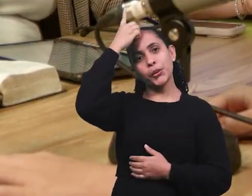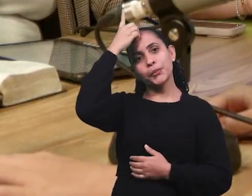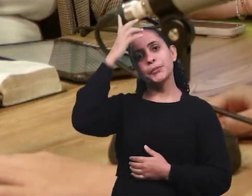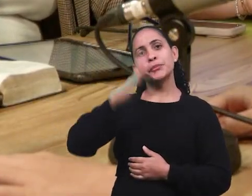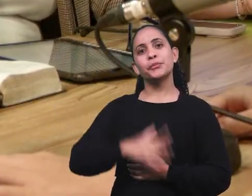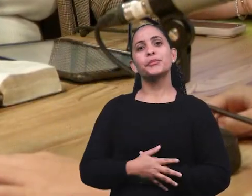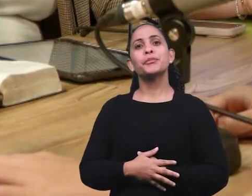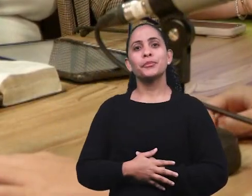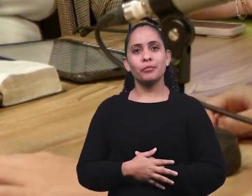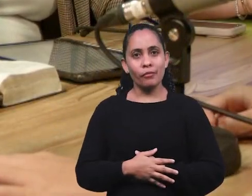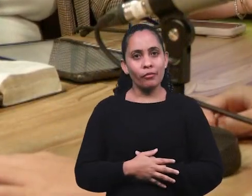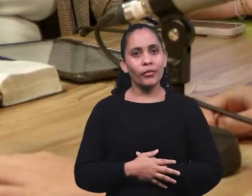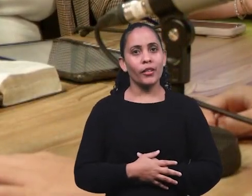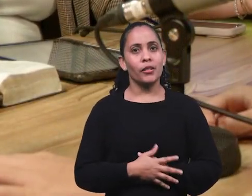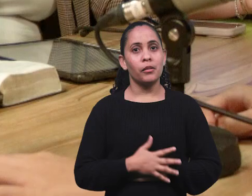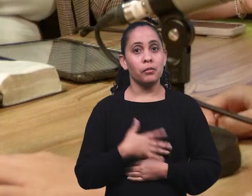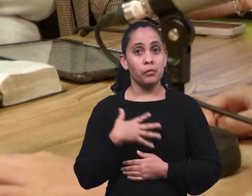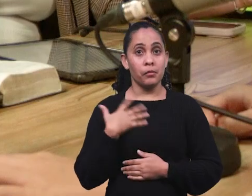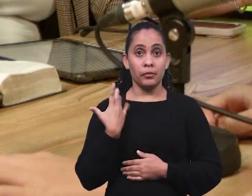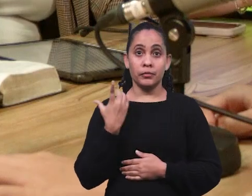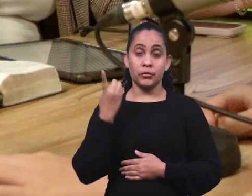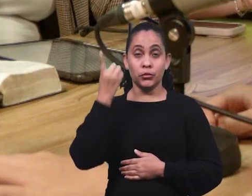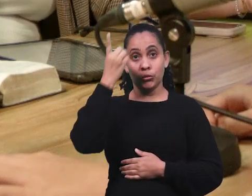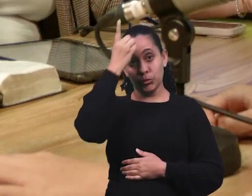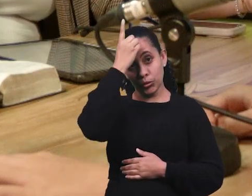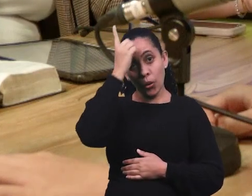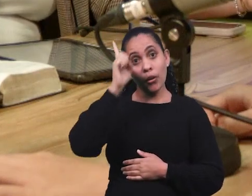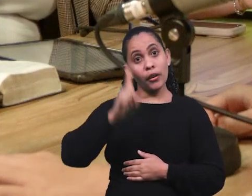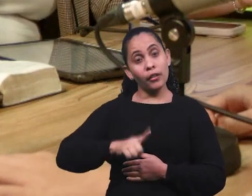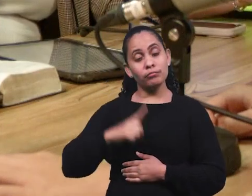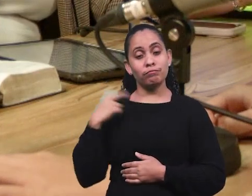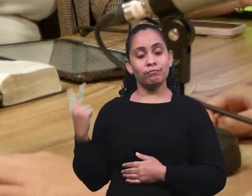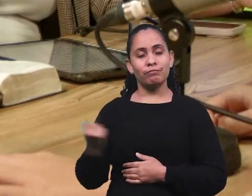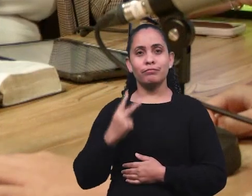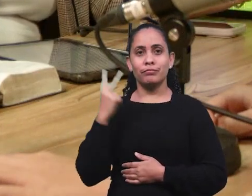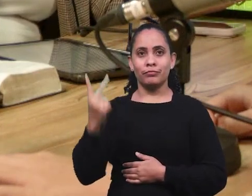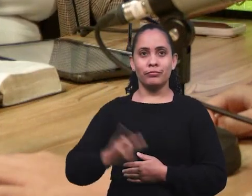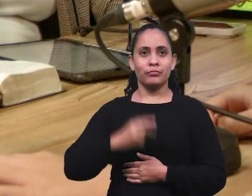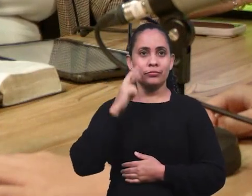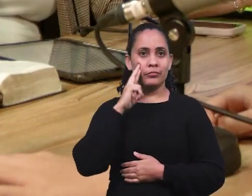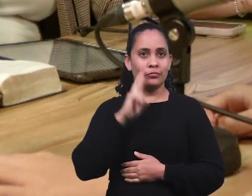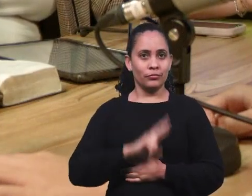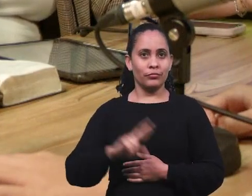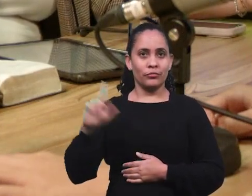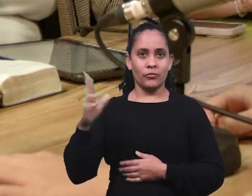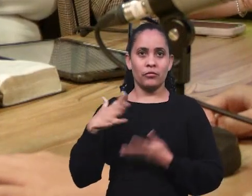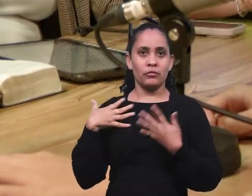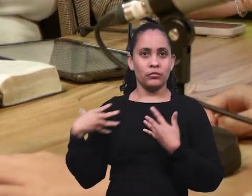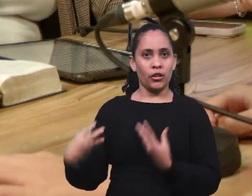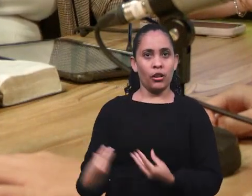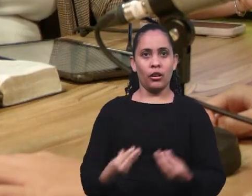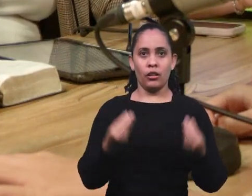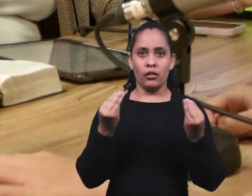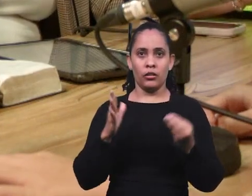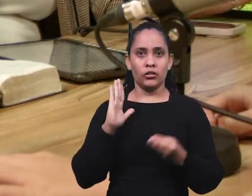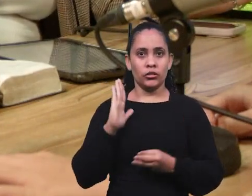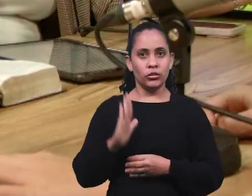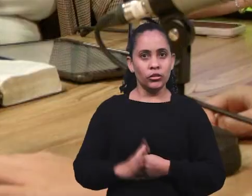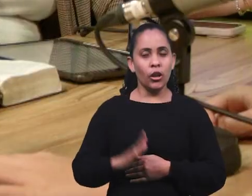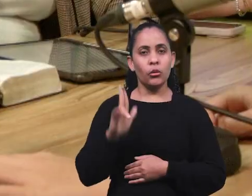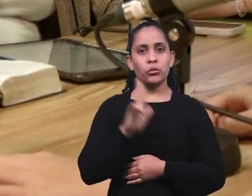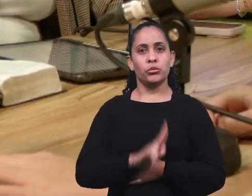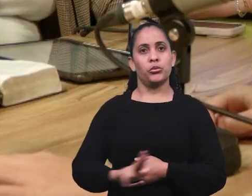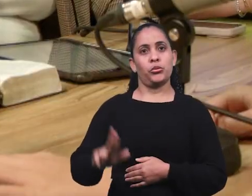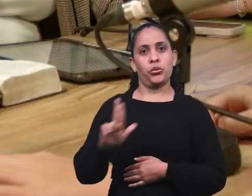espirituais. Aquele dom, aquela preciosidade que o Senhor uma vez já te entregou, que o Senhor alguma vez já